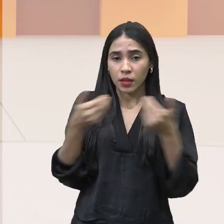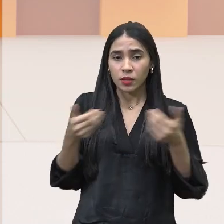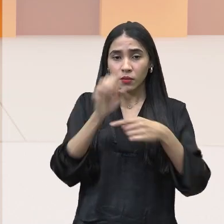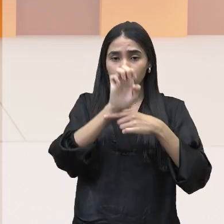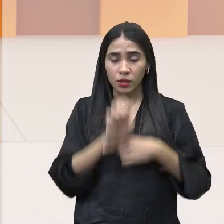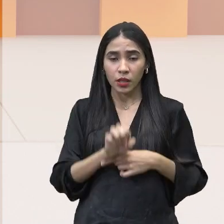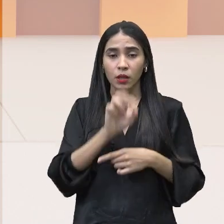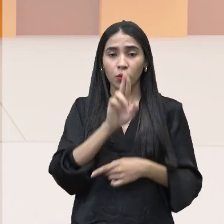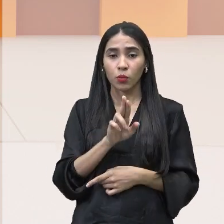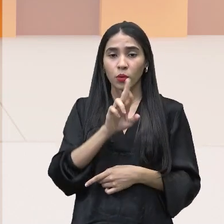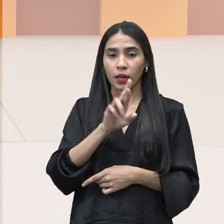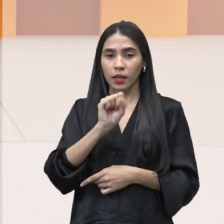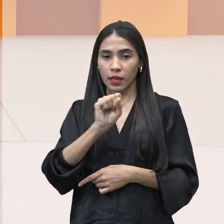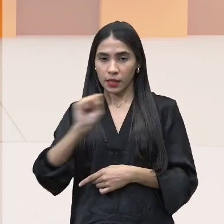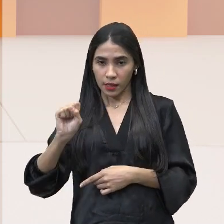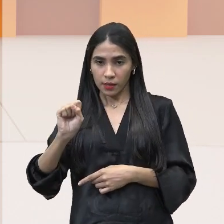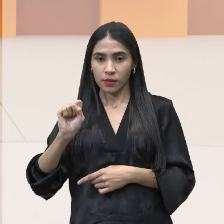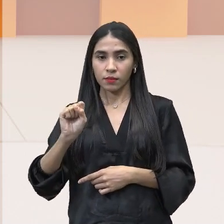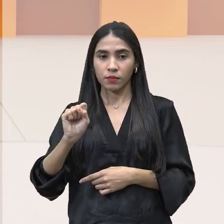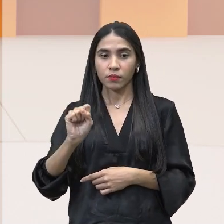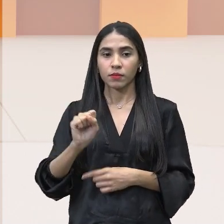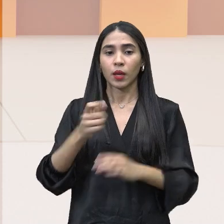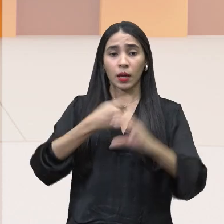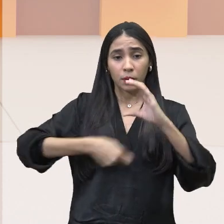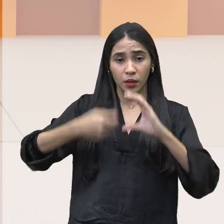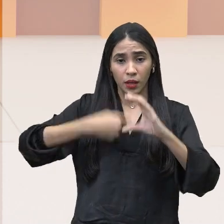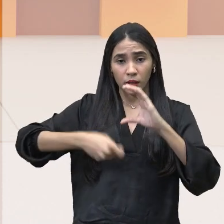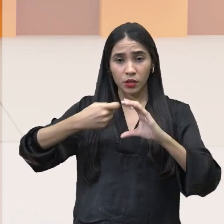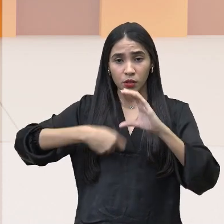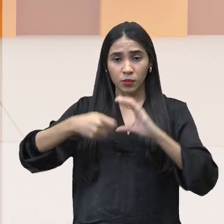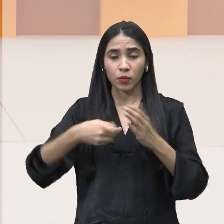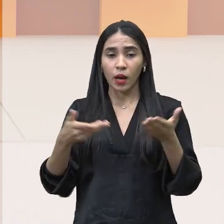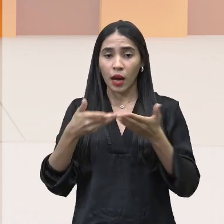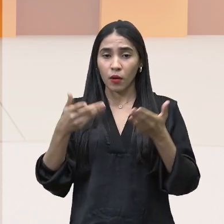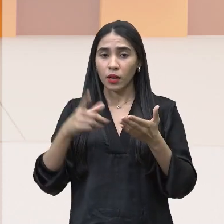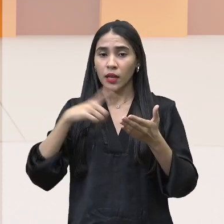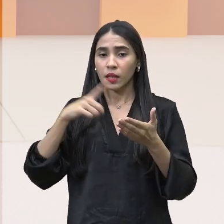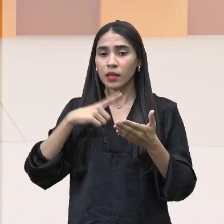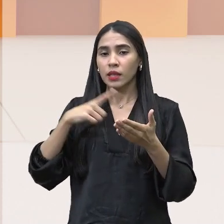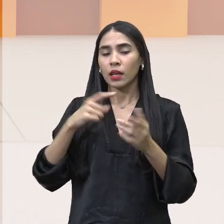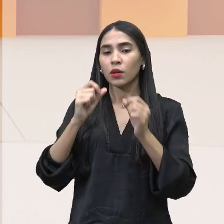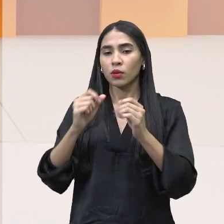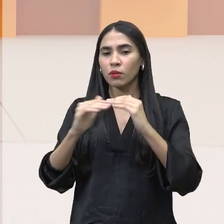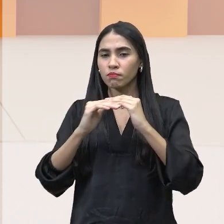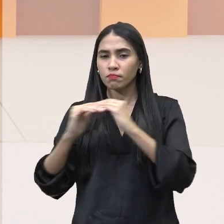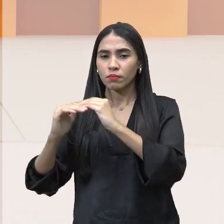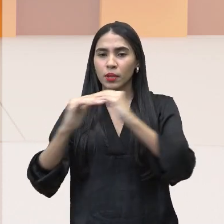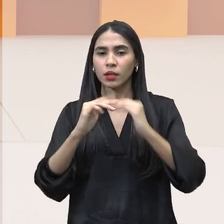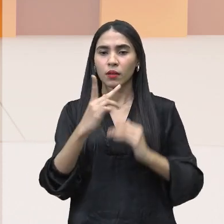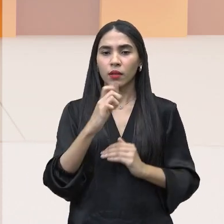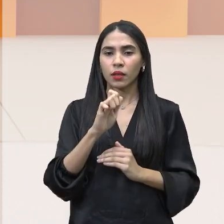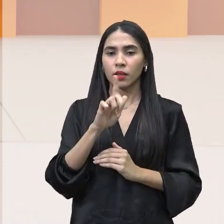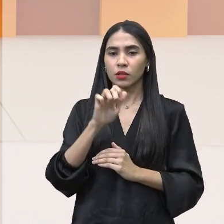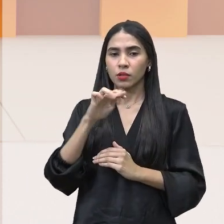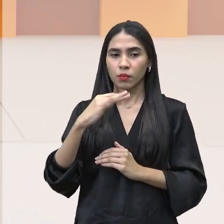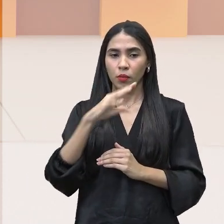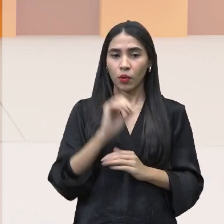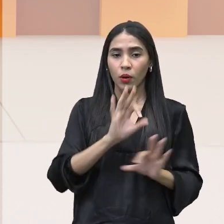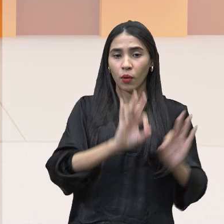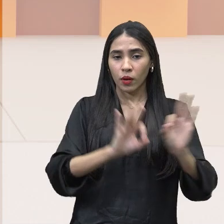do Estado soviético, quando o capitalismo passou a ter uma posição hegemônica na